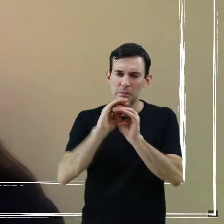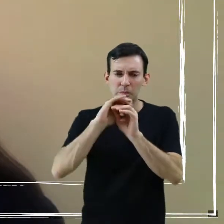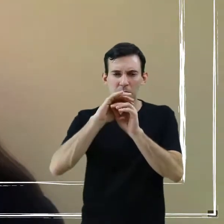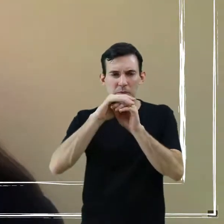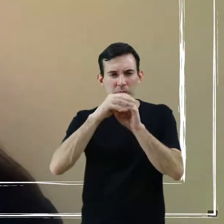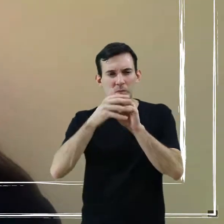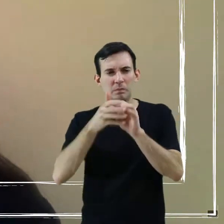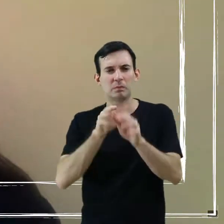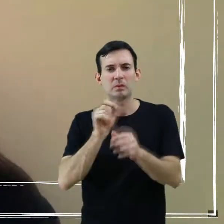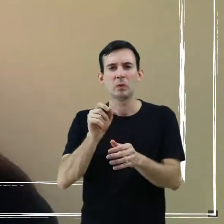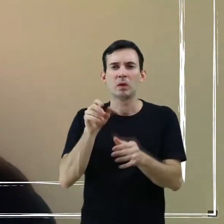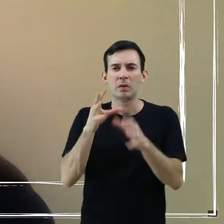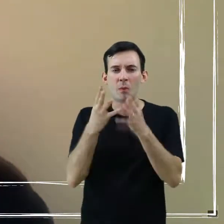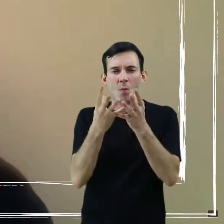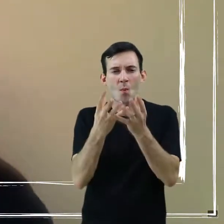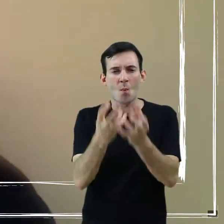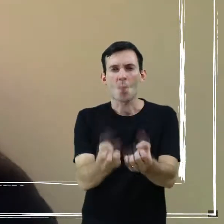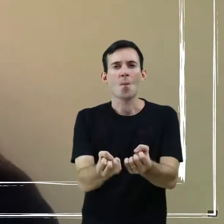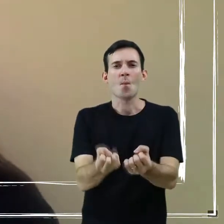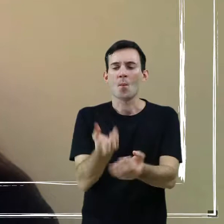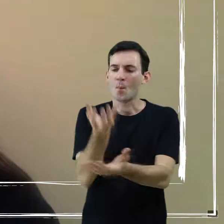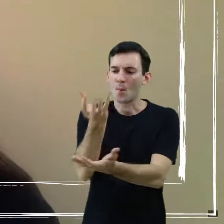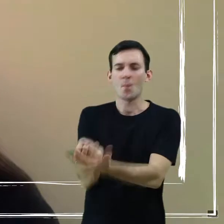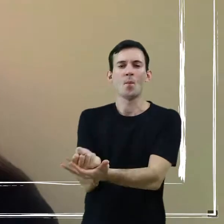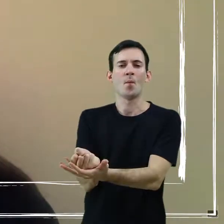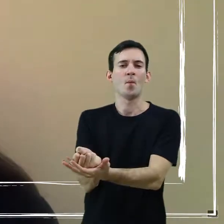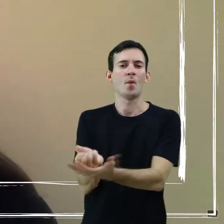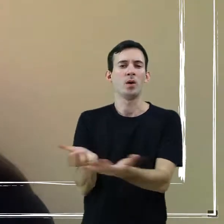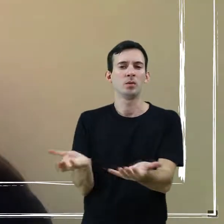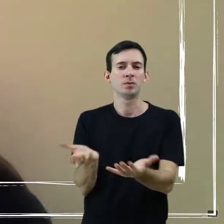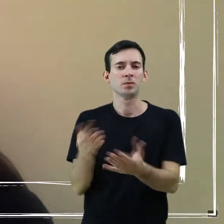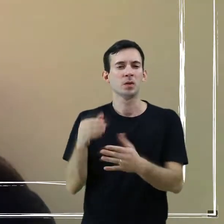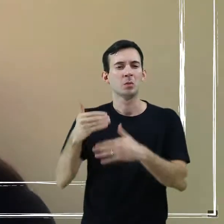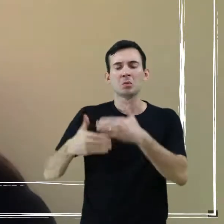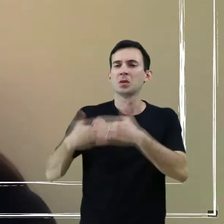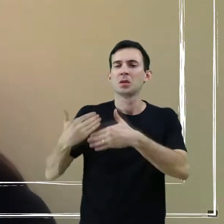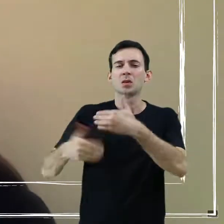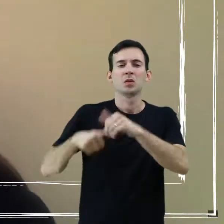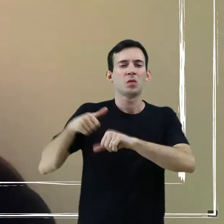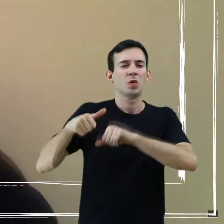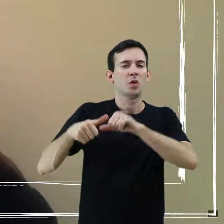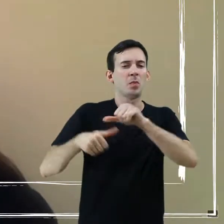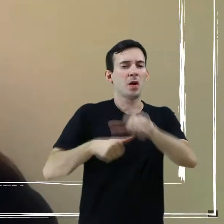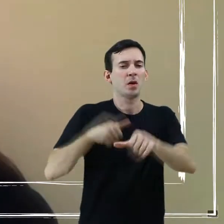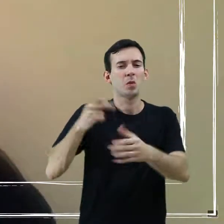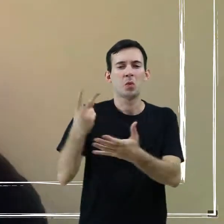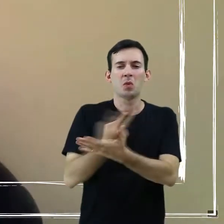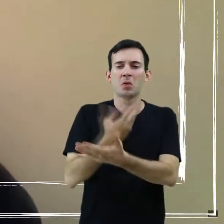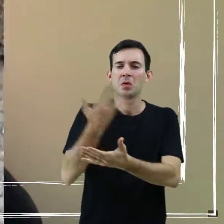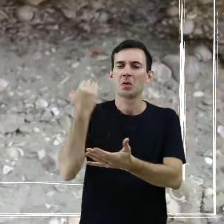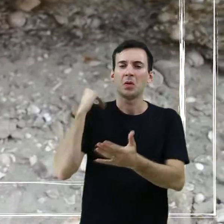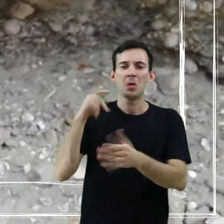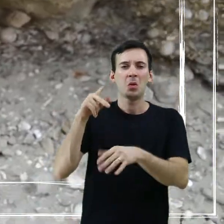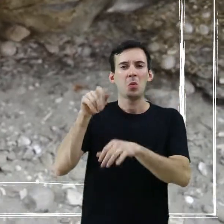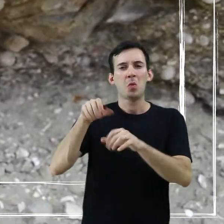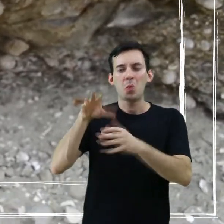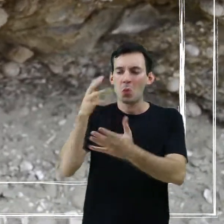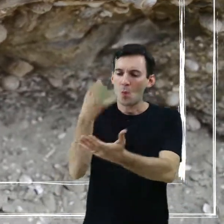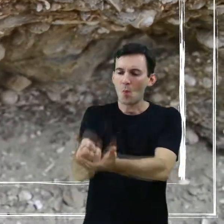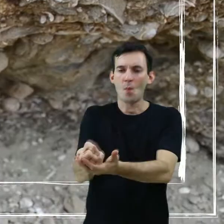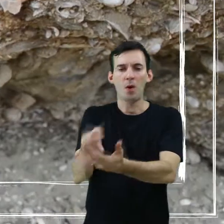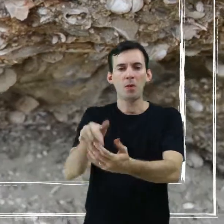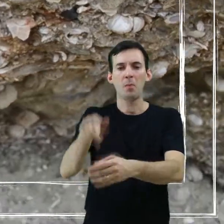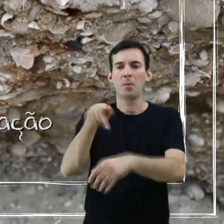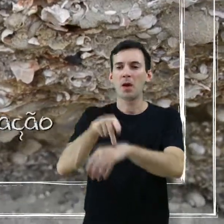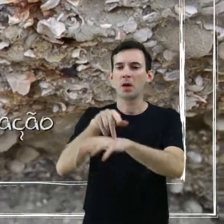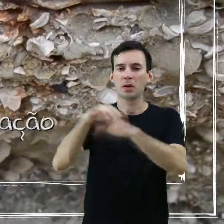marca é soterrada, ela passa por diversos processos que transformam essa evidência ou essa marca em rocha. Isso é o